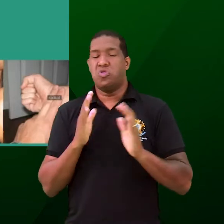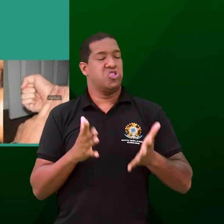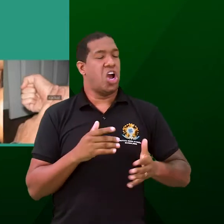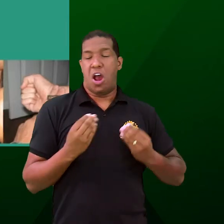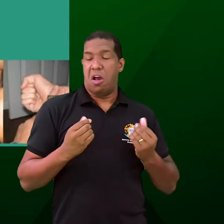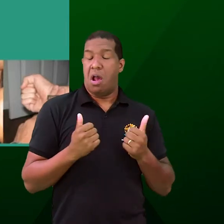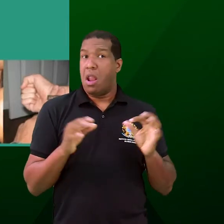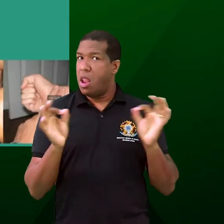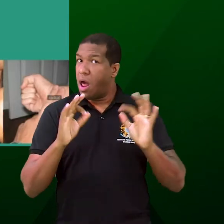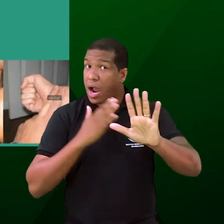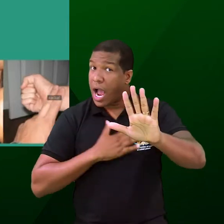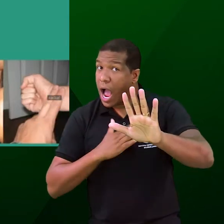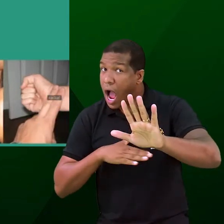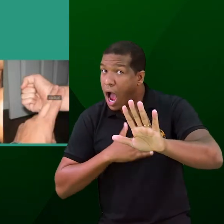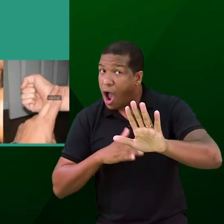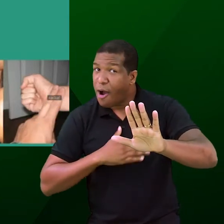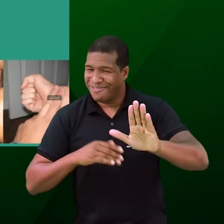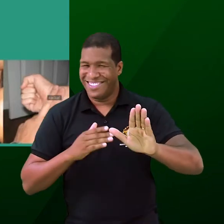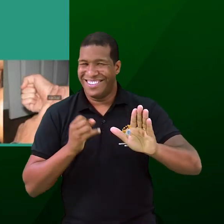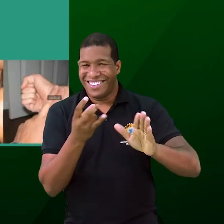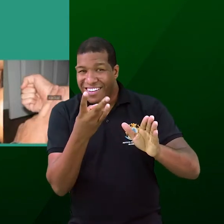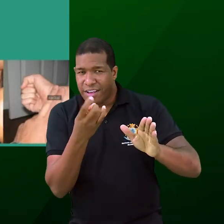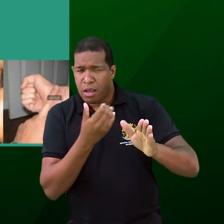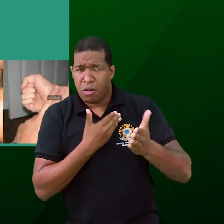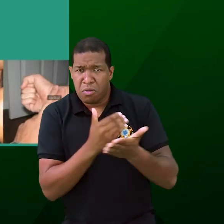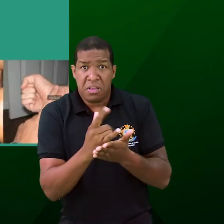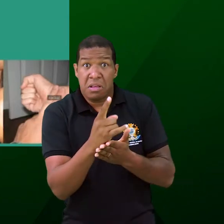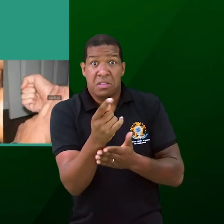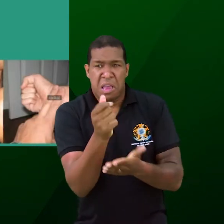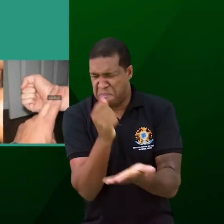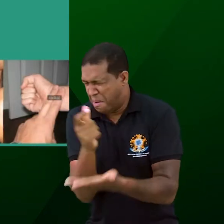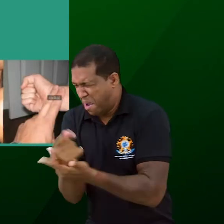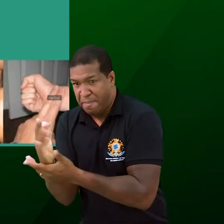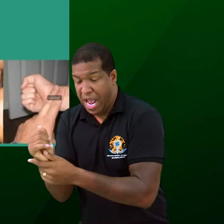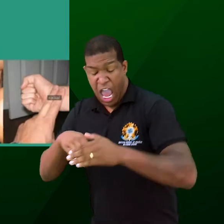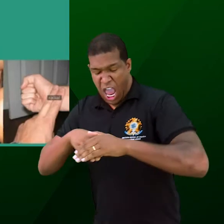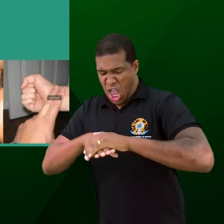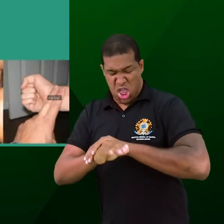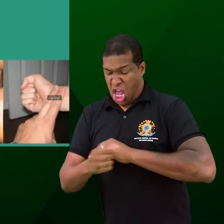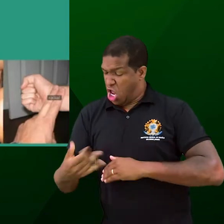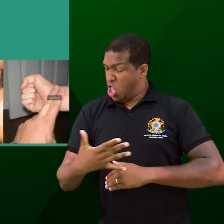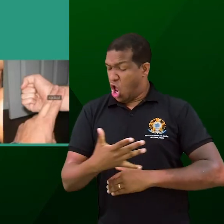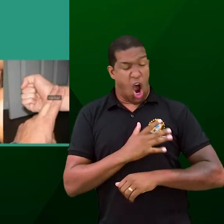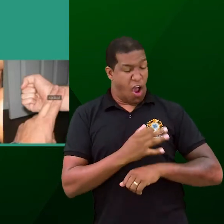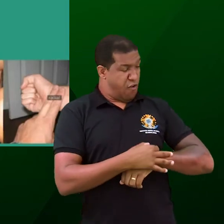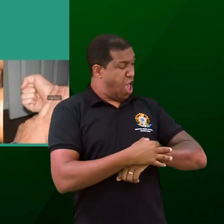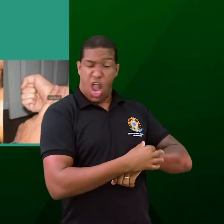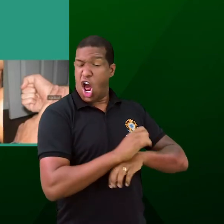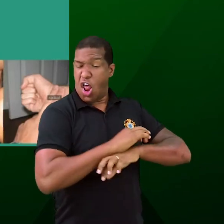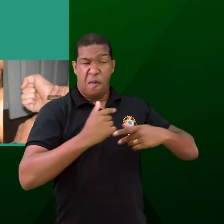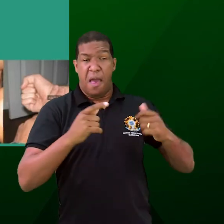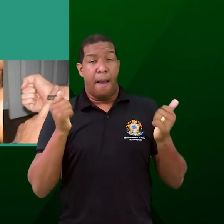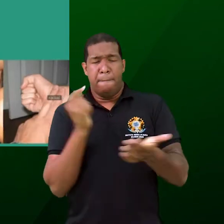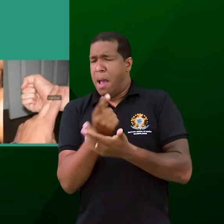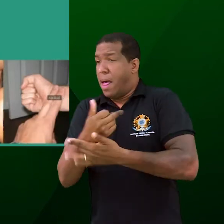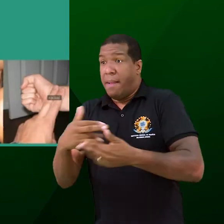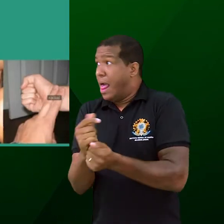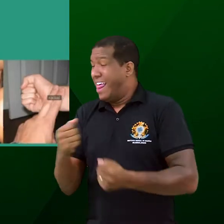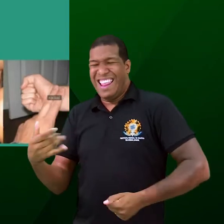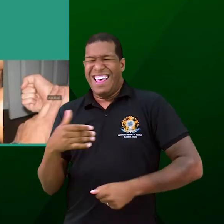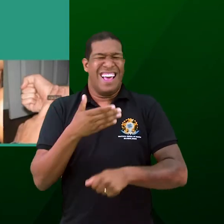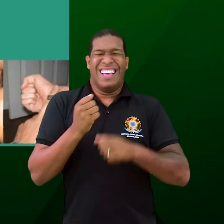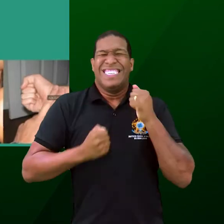né? Quantos tiros eu vou fazer na quarta-feira, na quinta-feira, né? Que treino eu vou fazer no sábado, quantos quilômetros eu vou